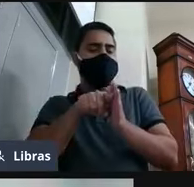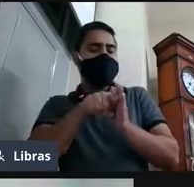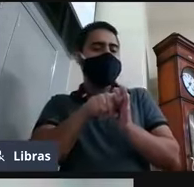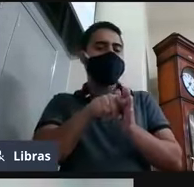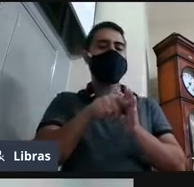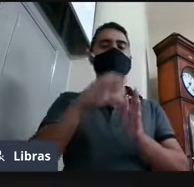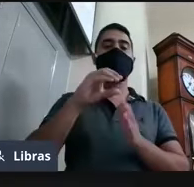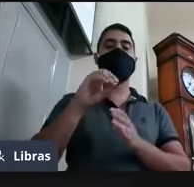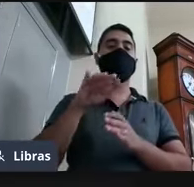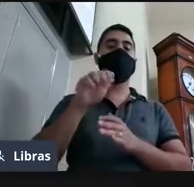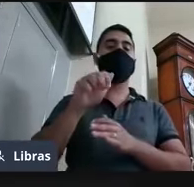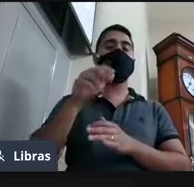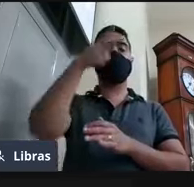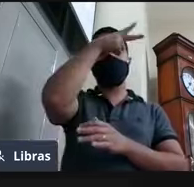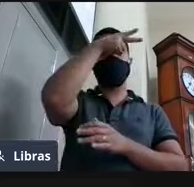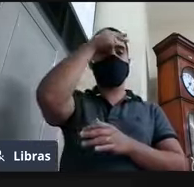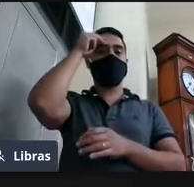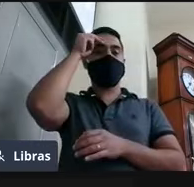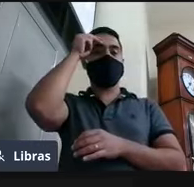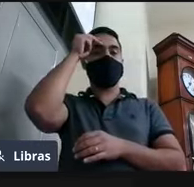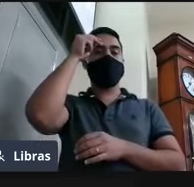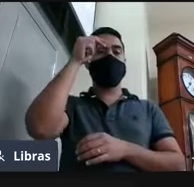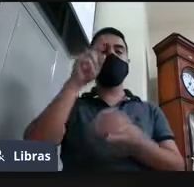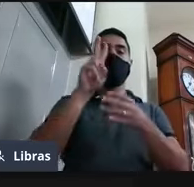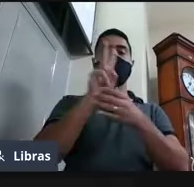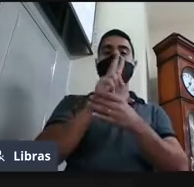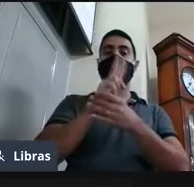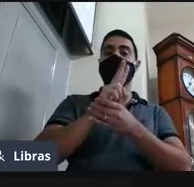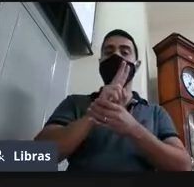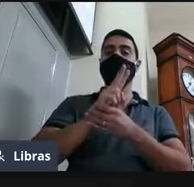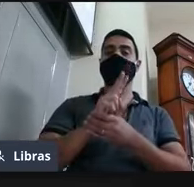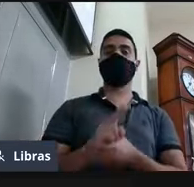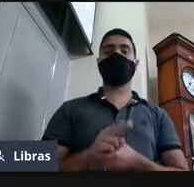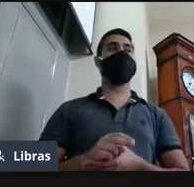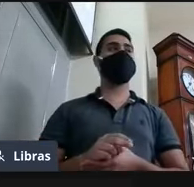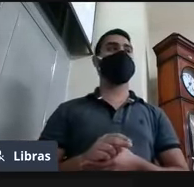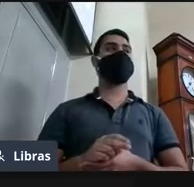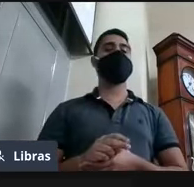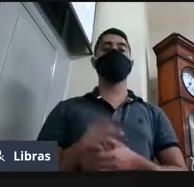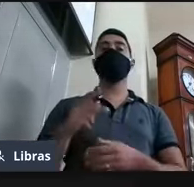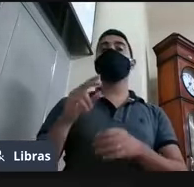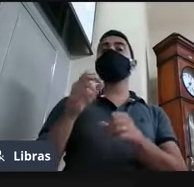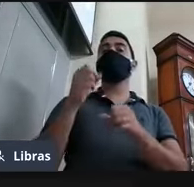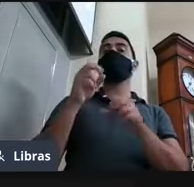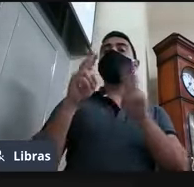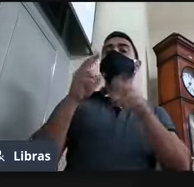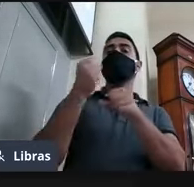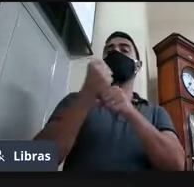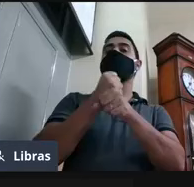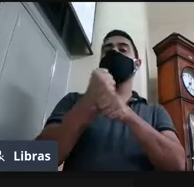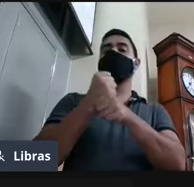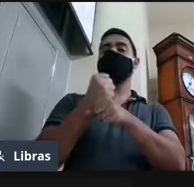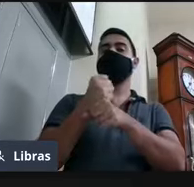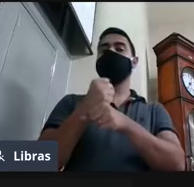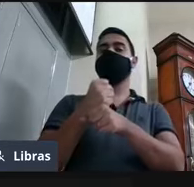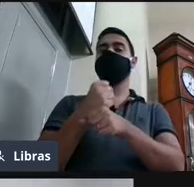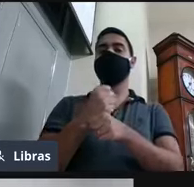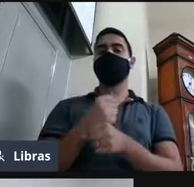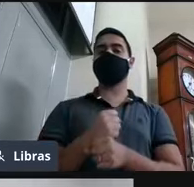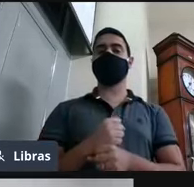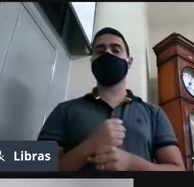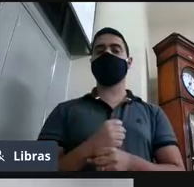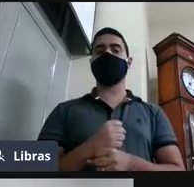Poder de Valença, senhor Luiz Fernando Furtado da Graça, referente ao exercício de